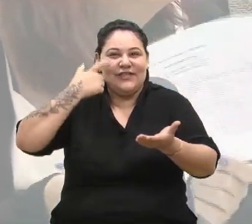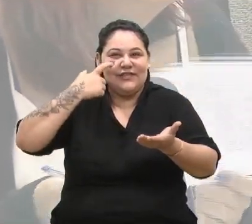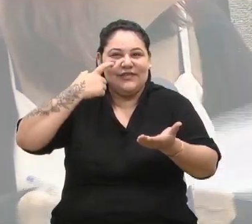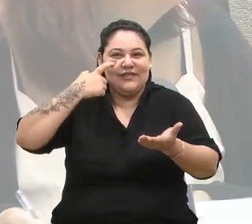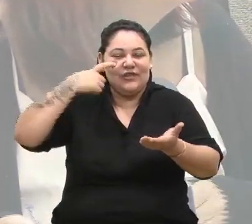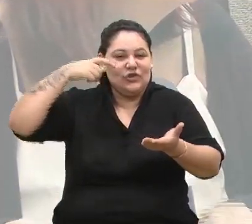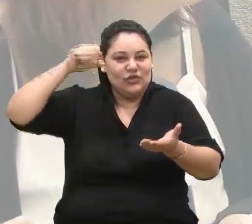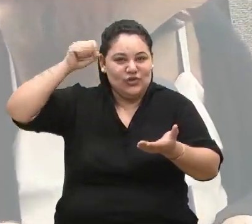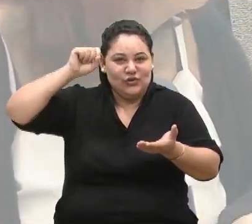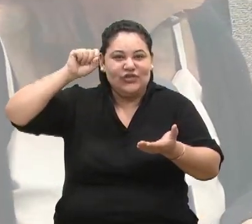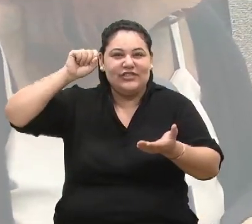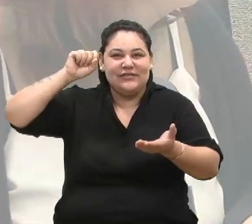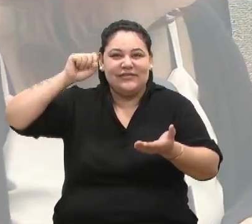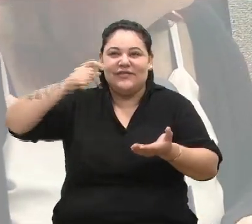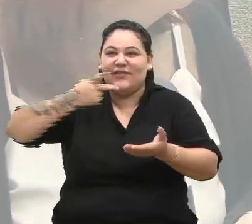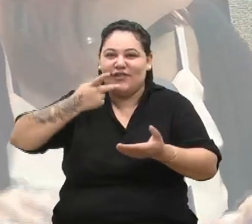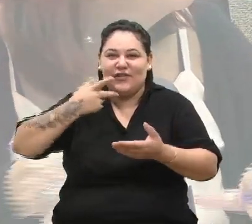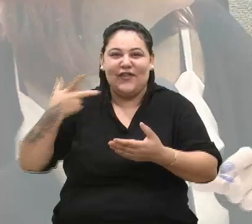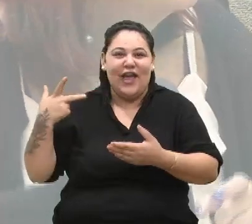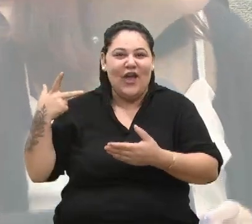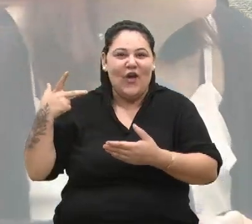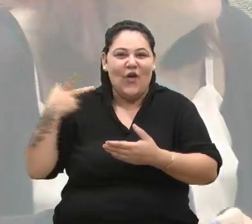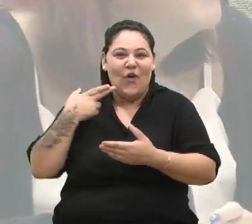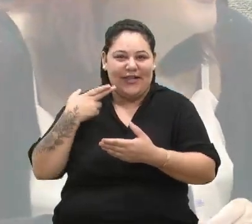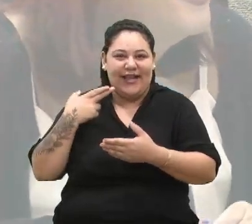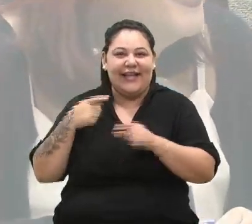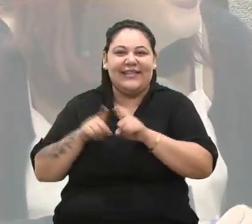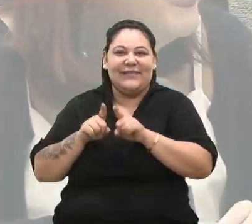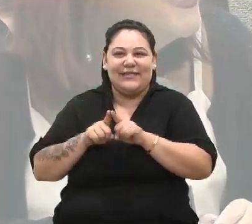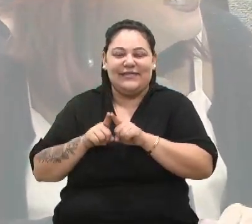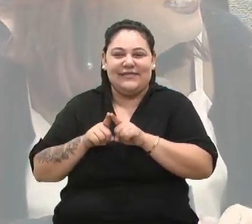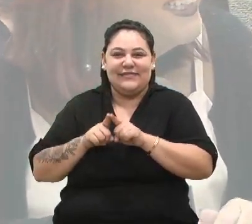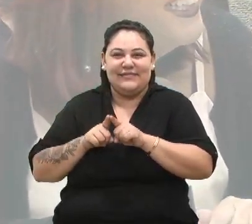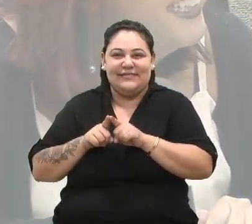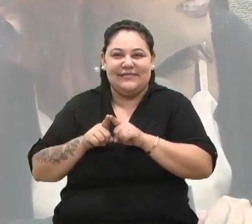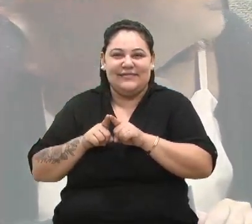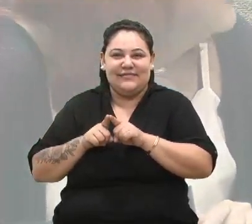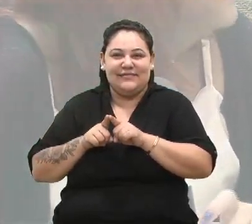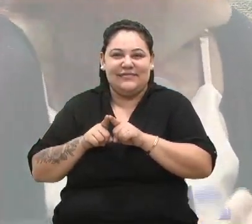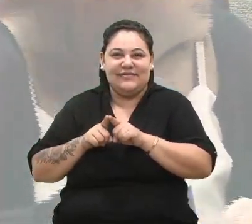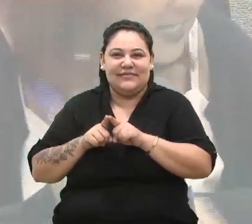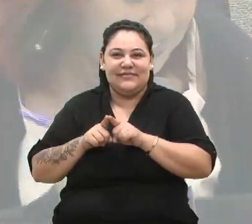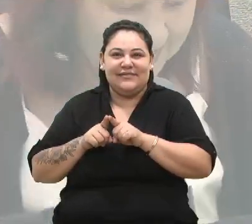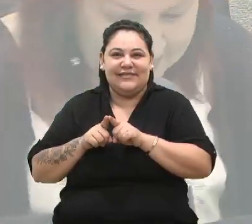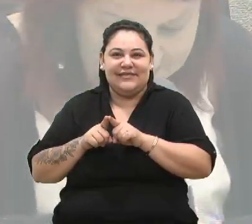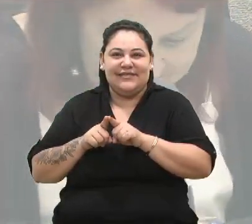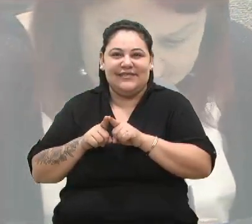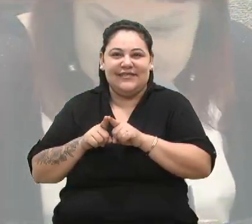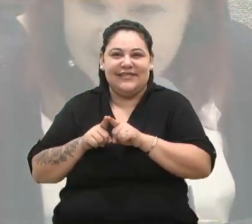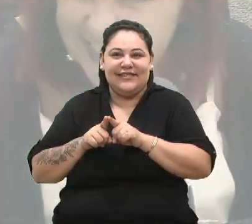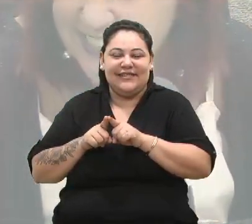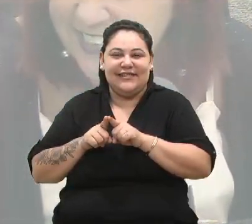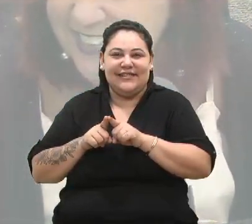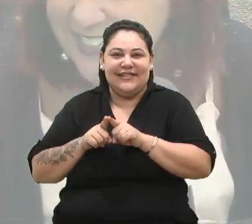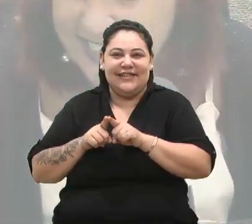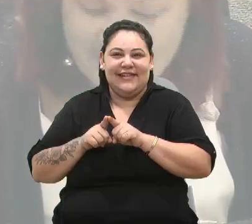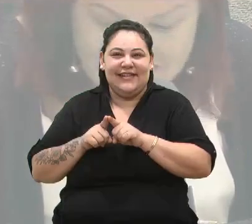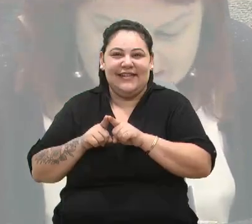poderá cortar as suas madeixas também para doação. Eu vi o senhor me apontando assim, né? Então,